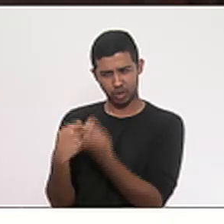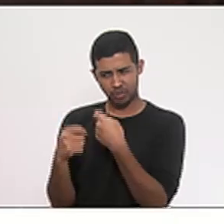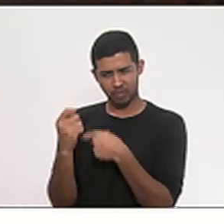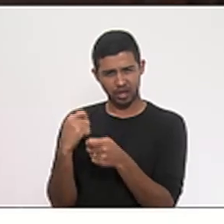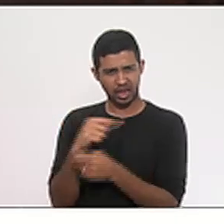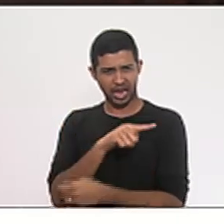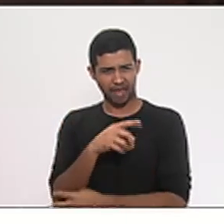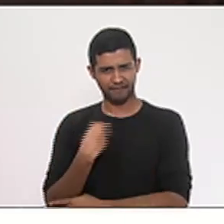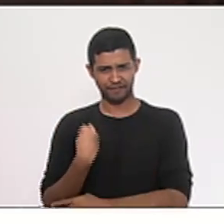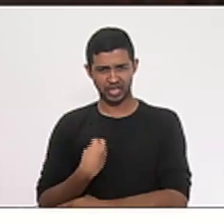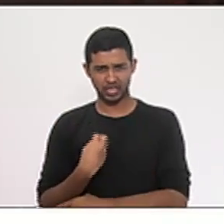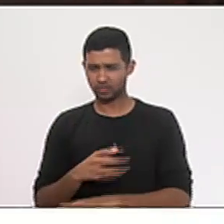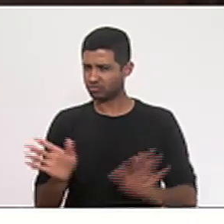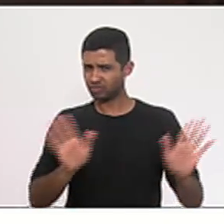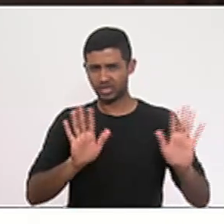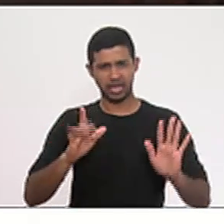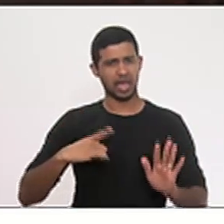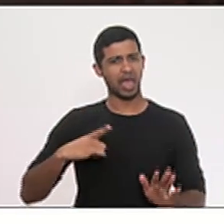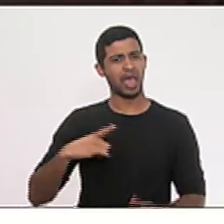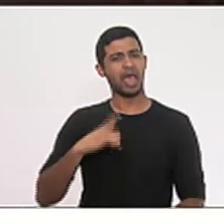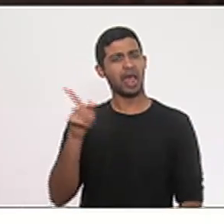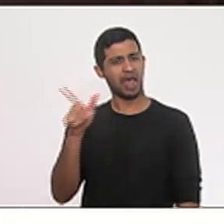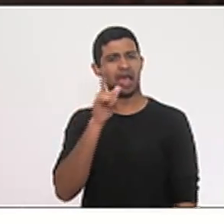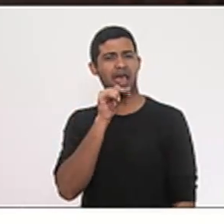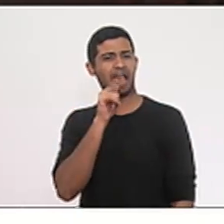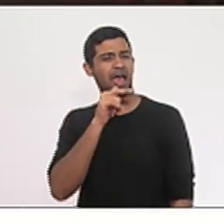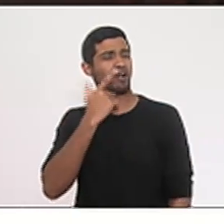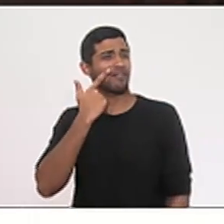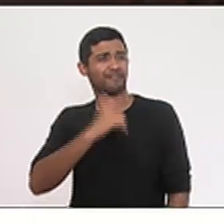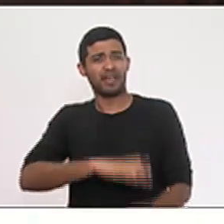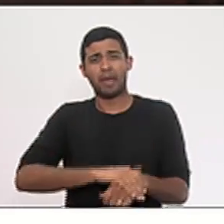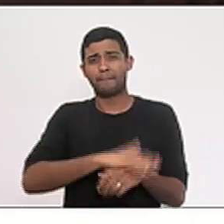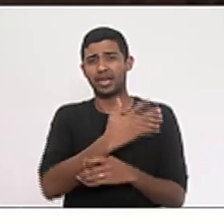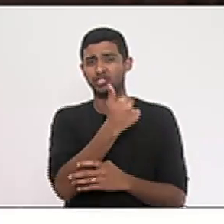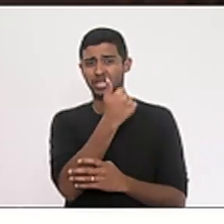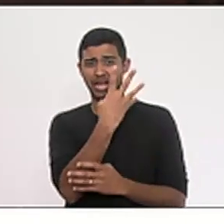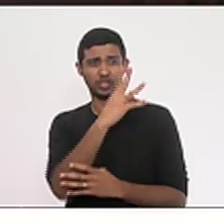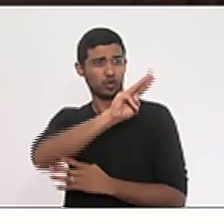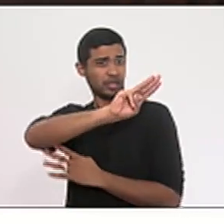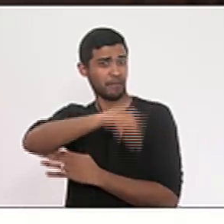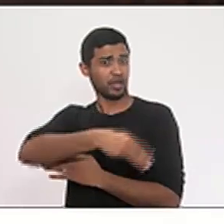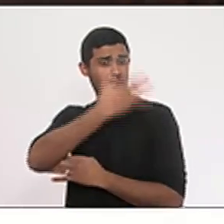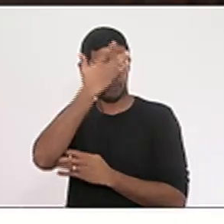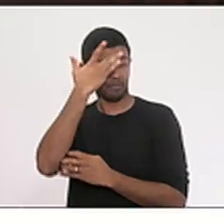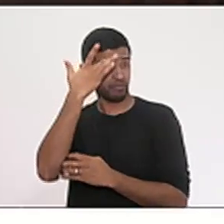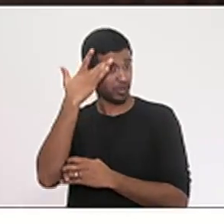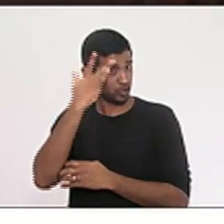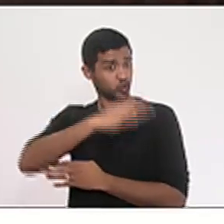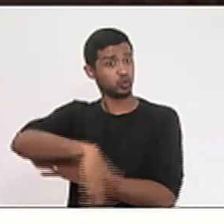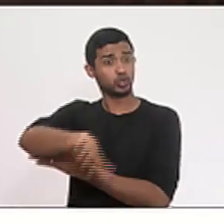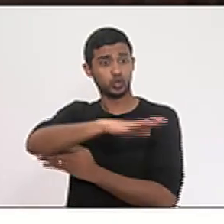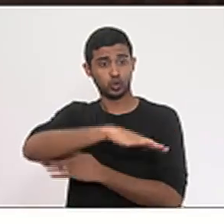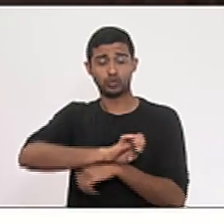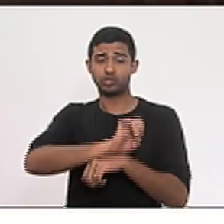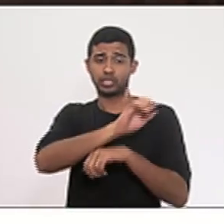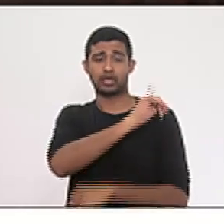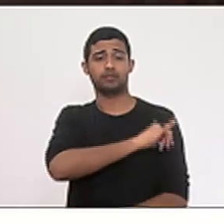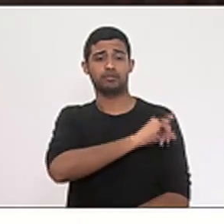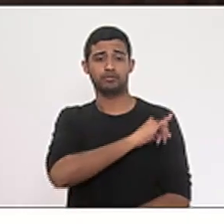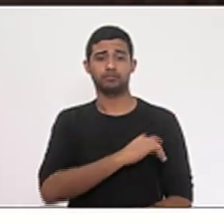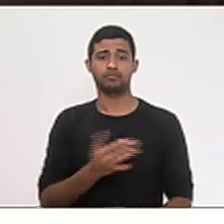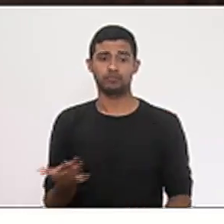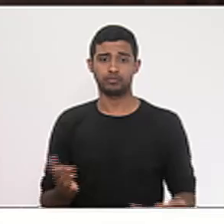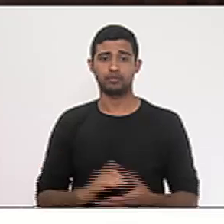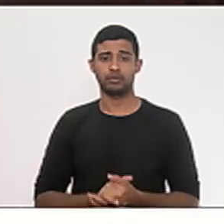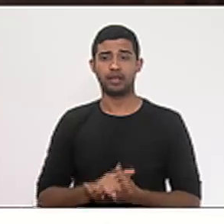de ninguém. A SEDAI produz água para mais de 14 milhões de habitantes do estado do Rio de Janeiro. E